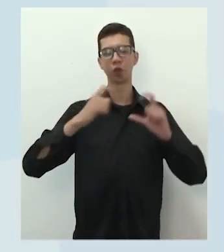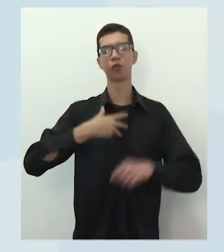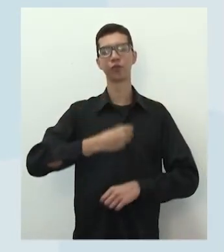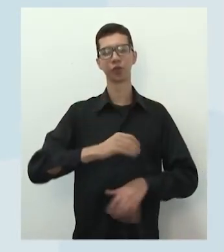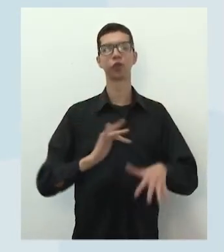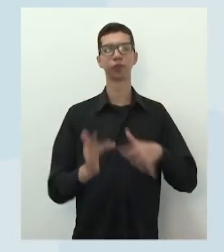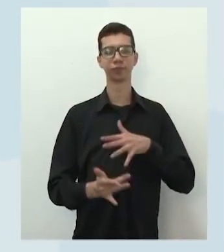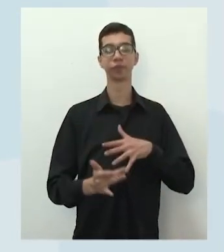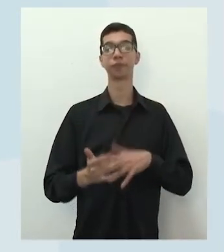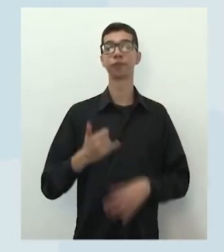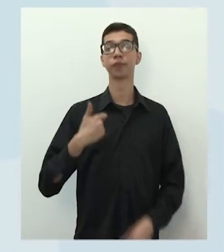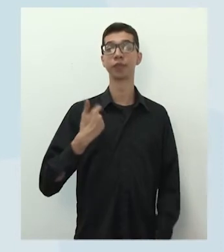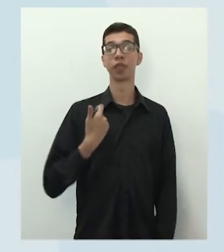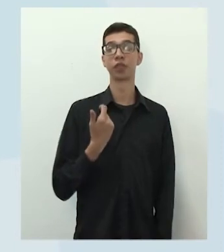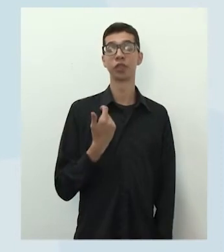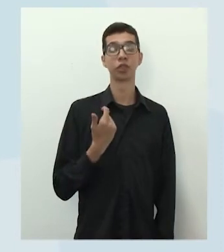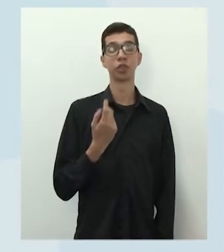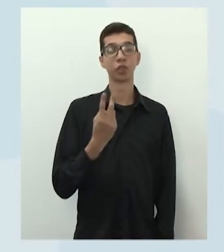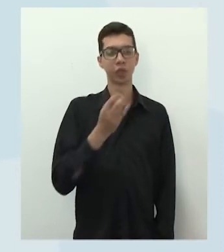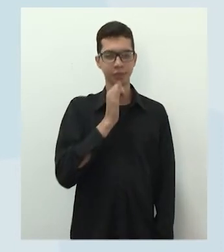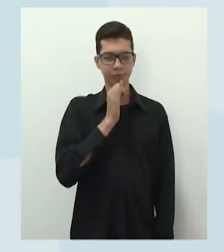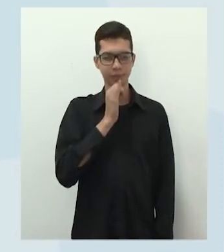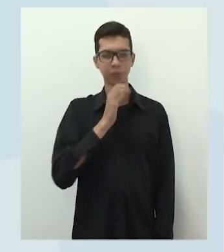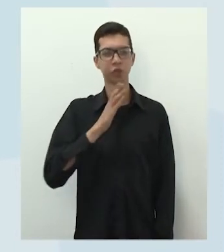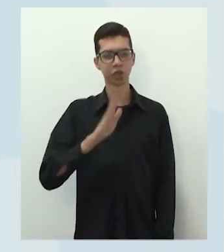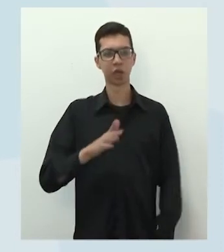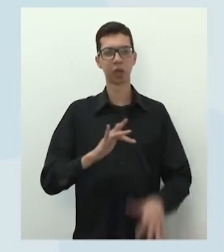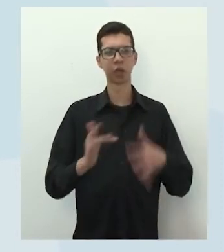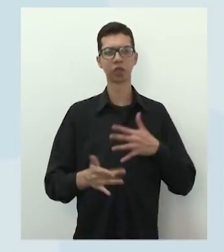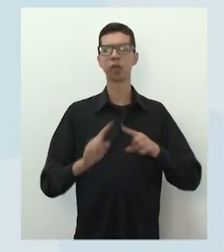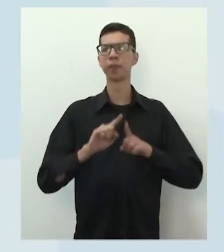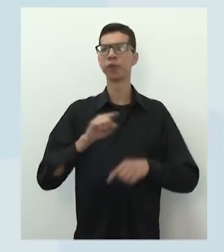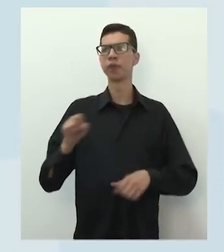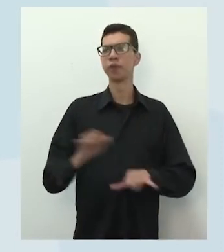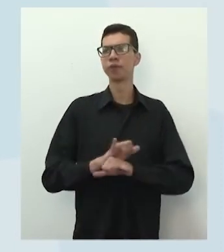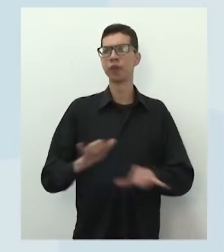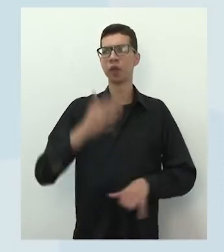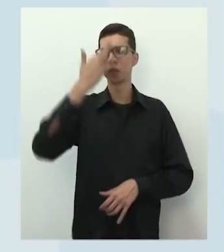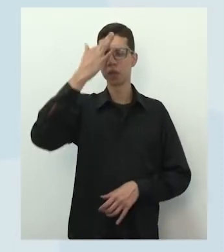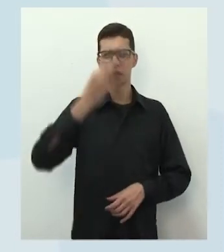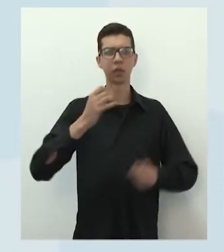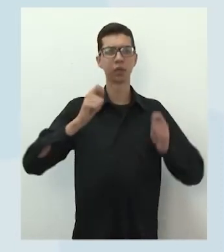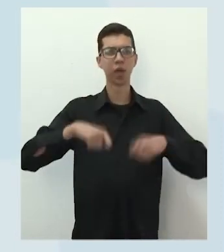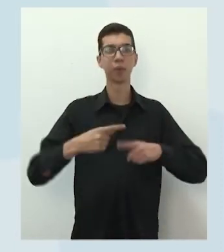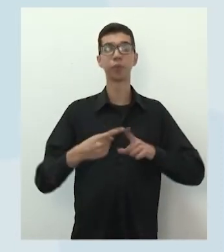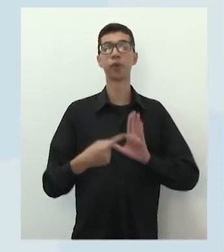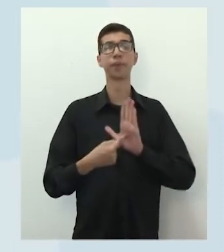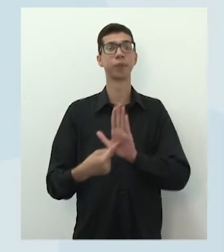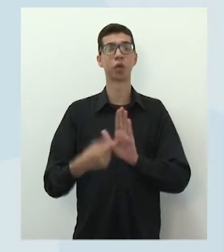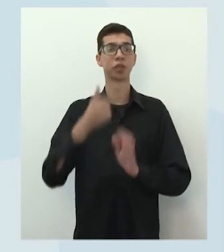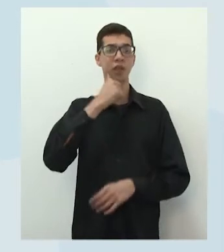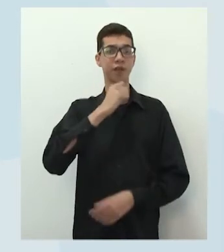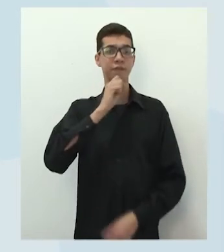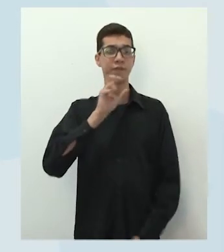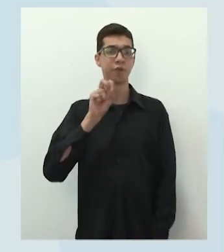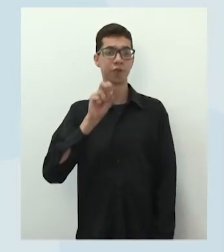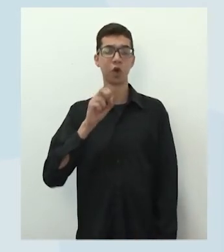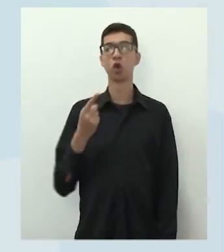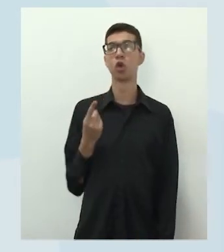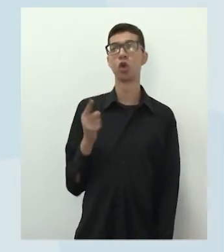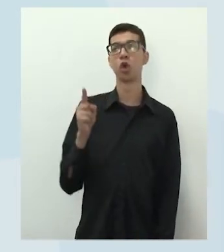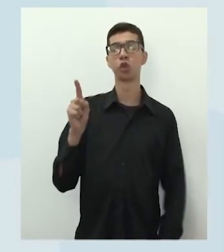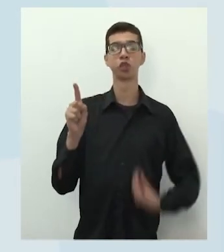de 2014. Mais de 6.000 pais perguntaram para esses pais e para as crianças se esses pais